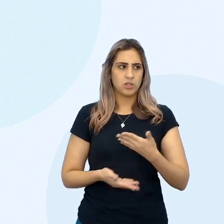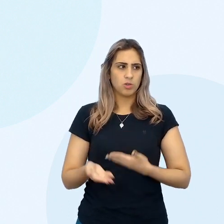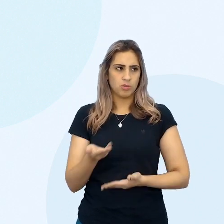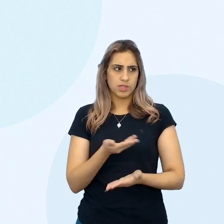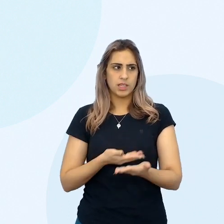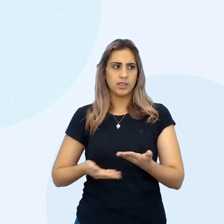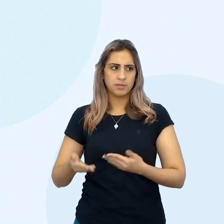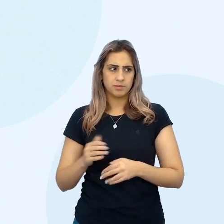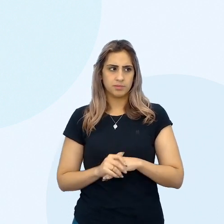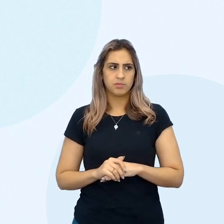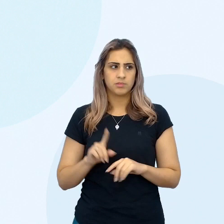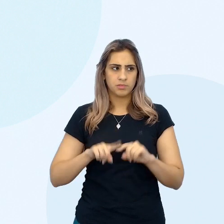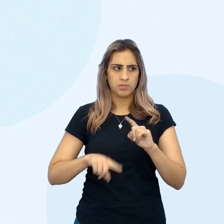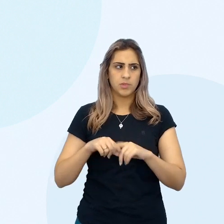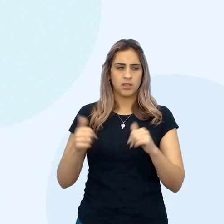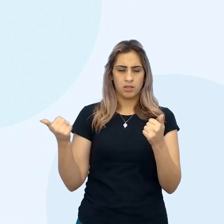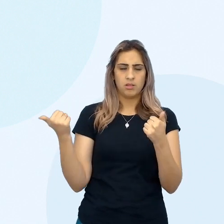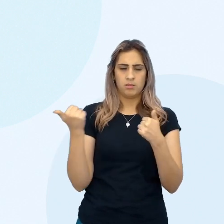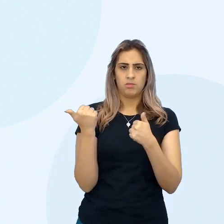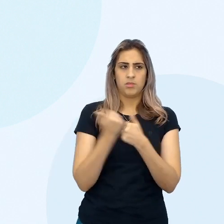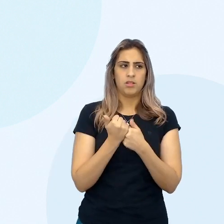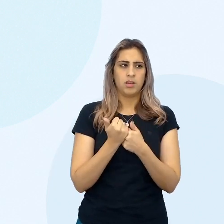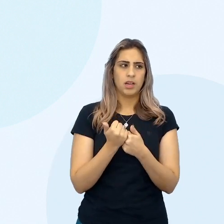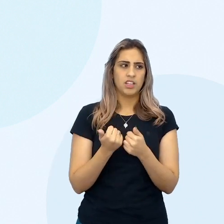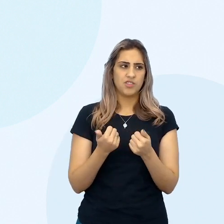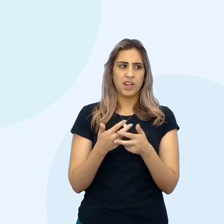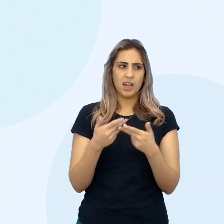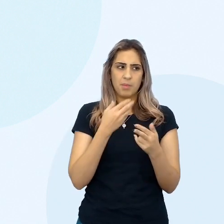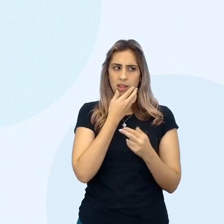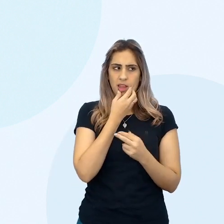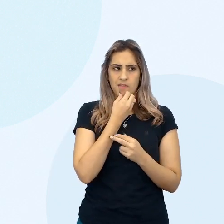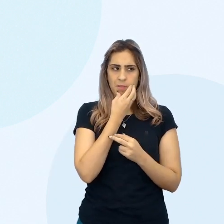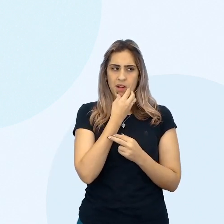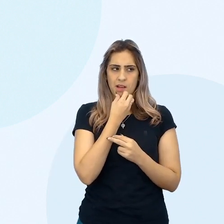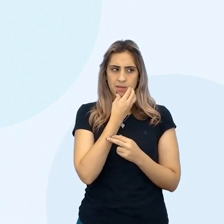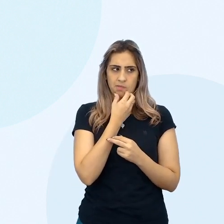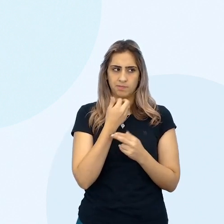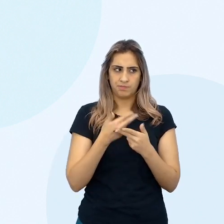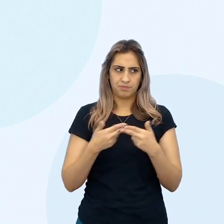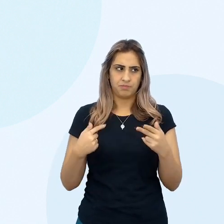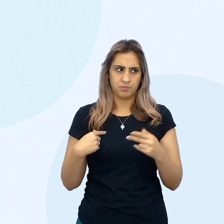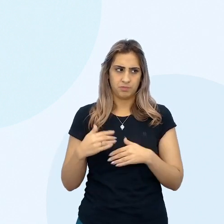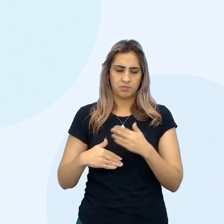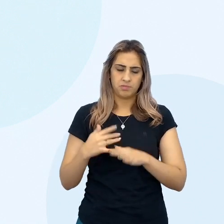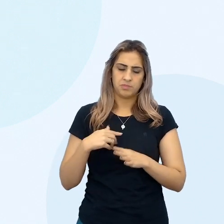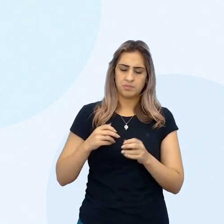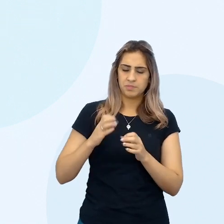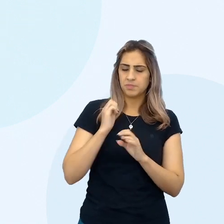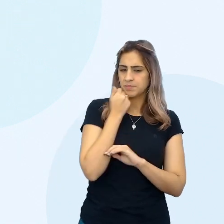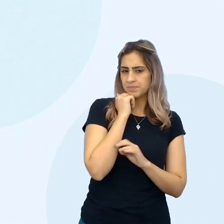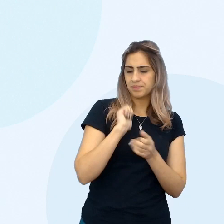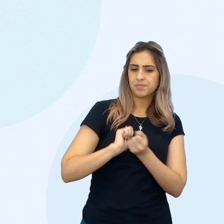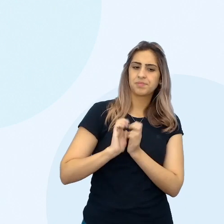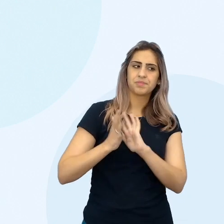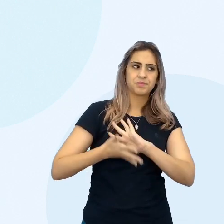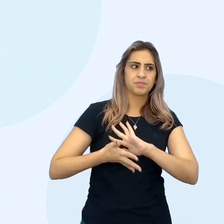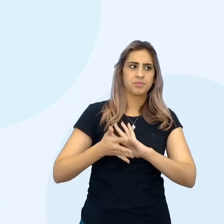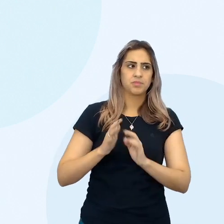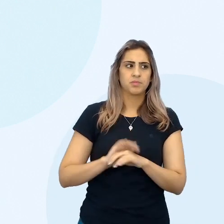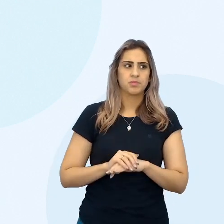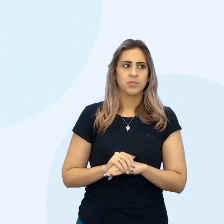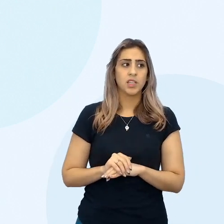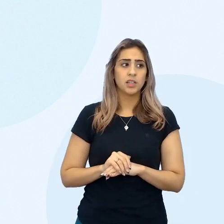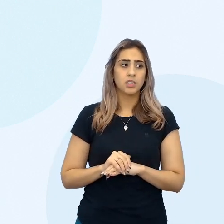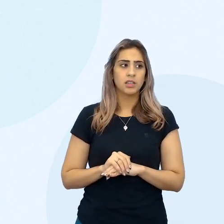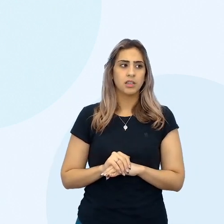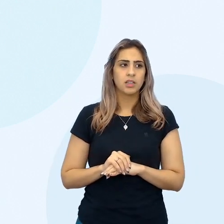M-A-P-P-A, Material de Apoio ao Planejamento e Práticas do Aprofundamento. Tem a capa dele aí, do Ciência em Ação. E agora é o momento de eu falar quem está aqui com a